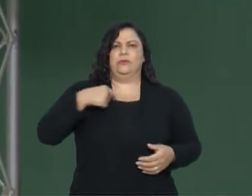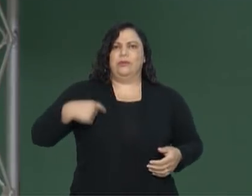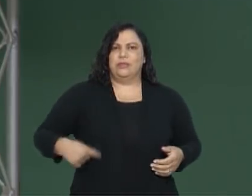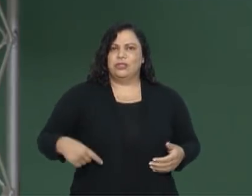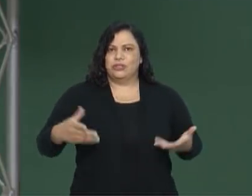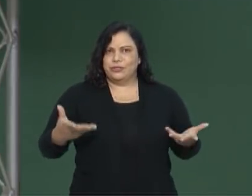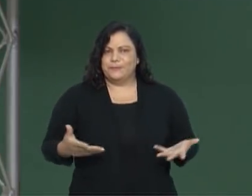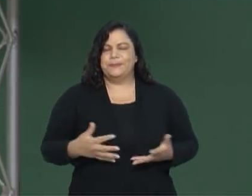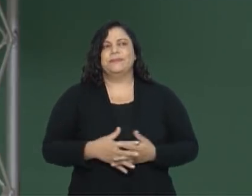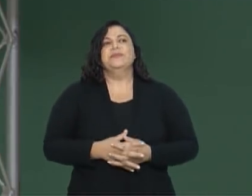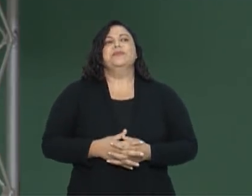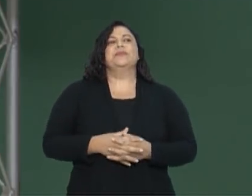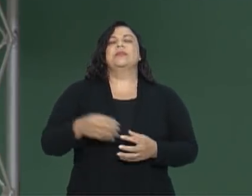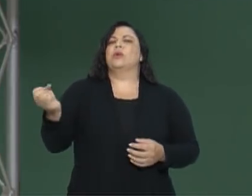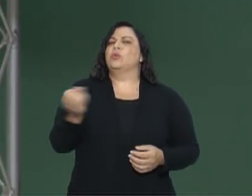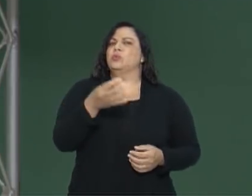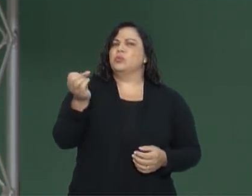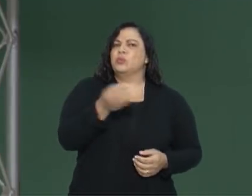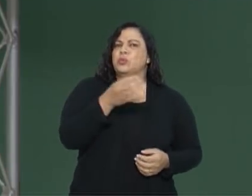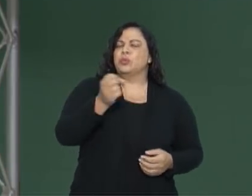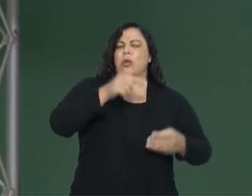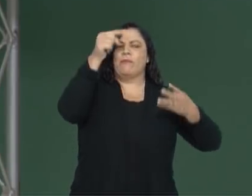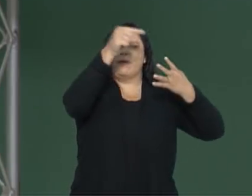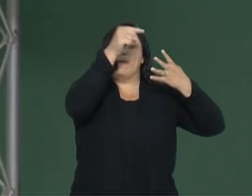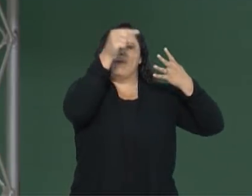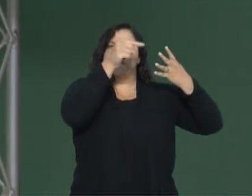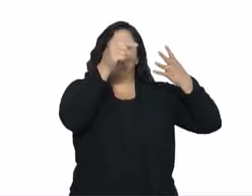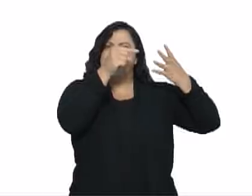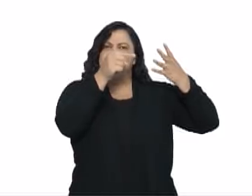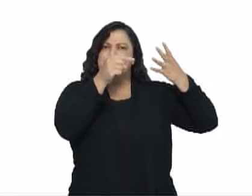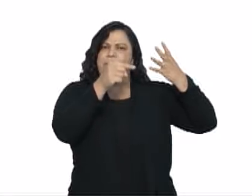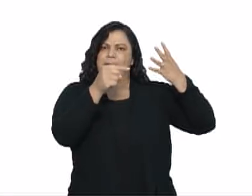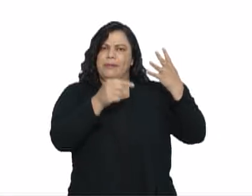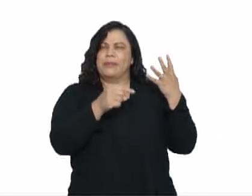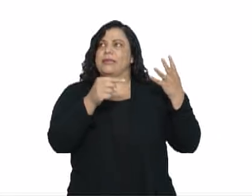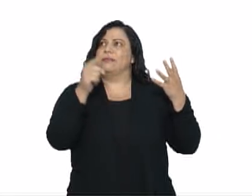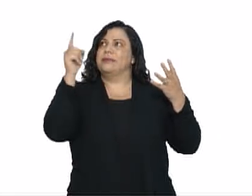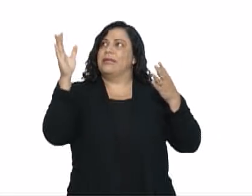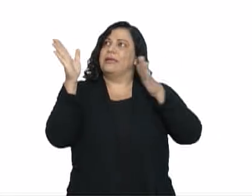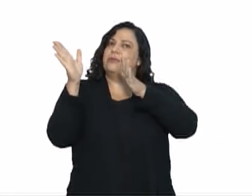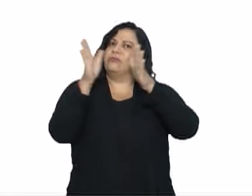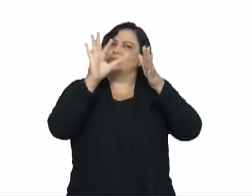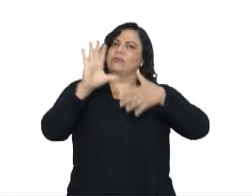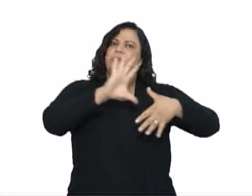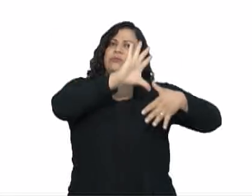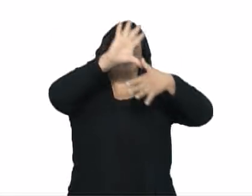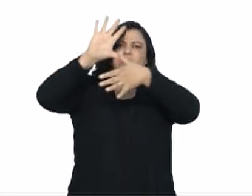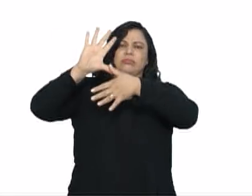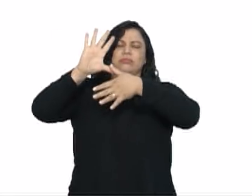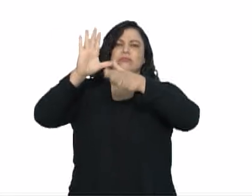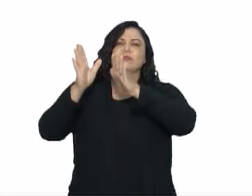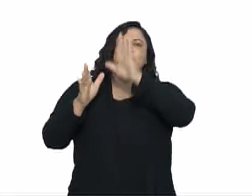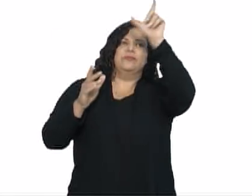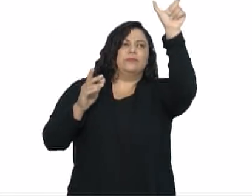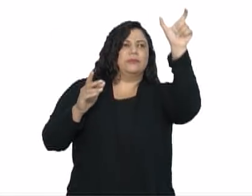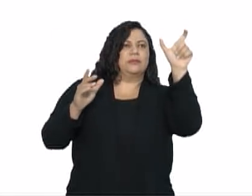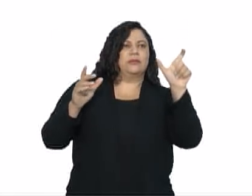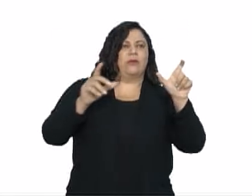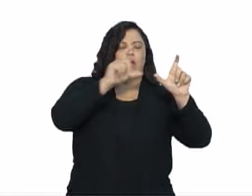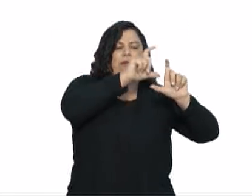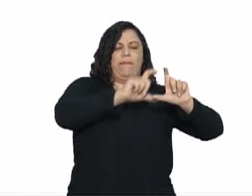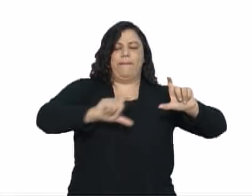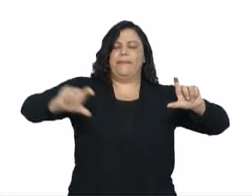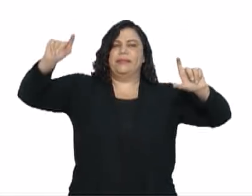que vêm da Tailândia, Malásia, Indonésia, certo? Pegando toda esta faixa